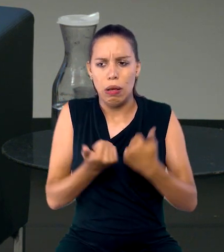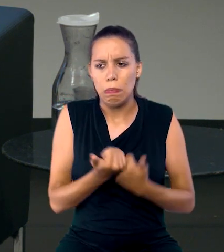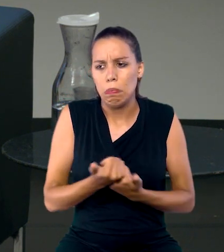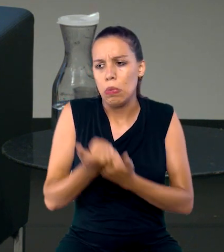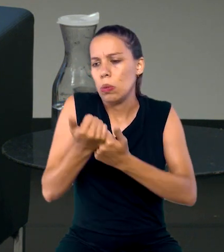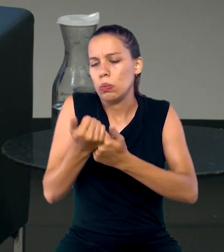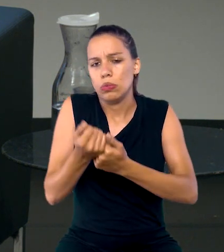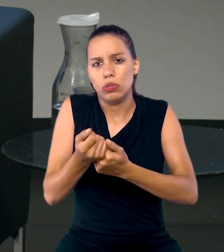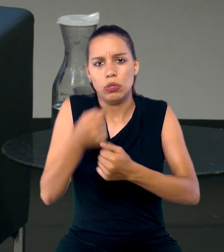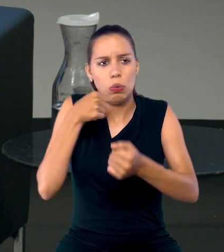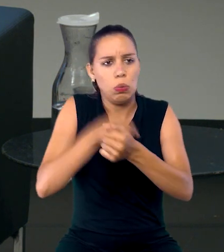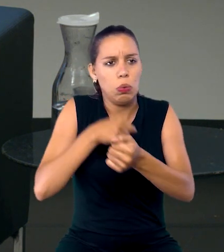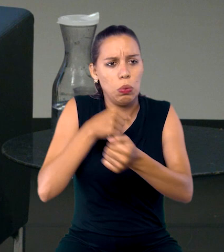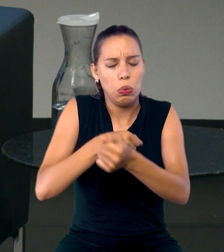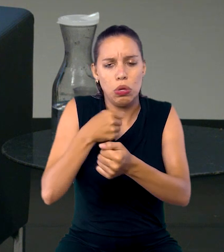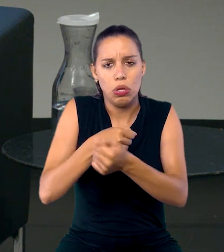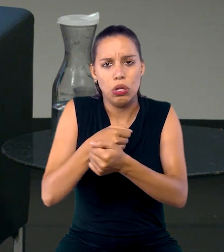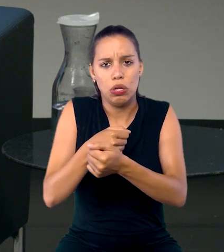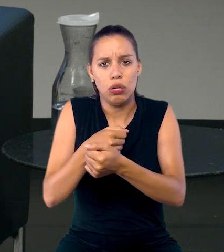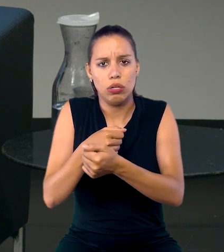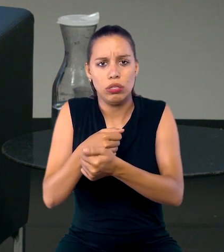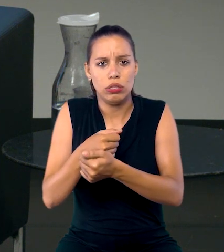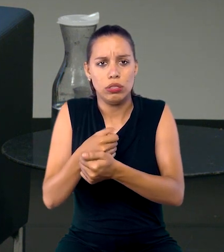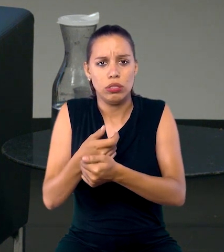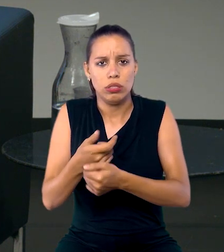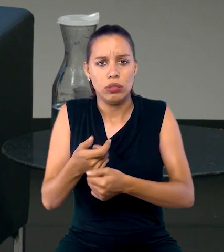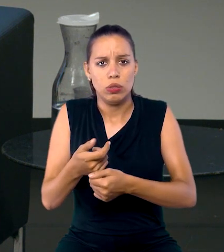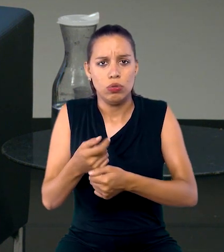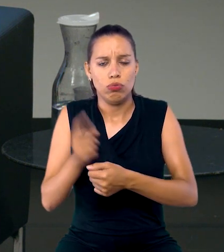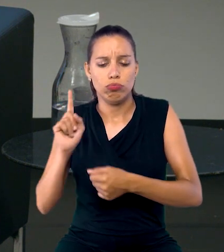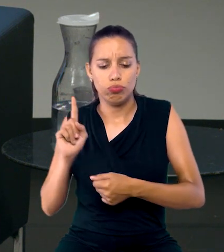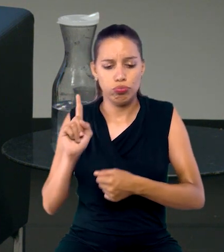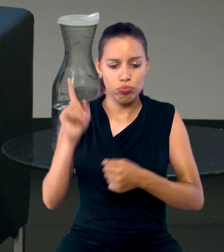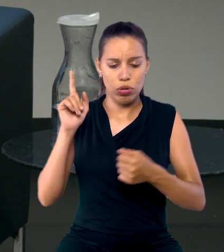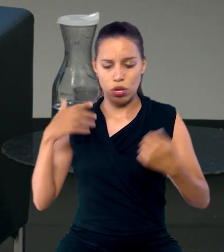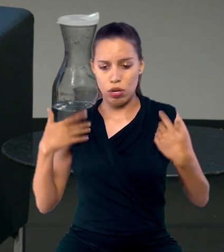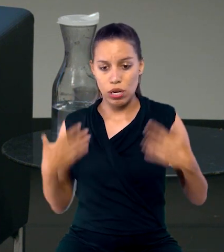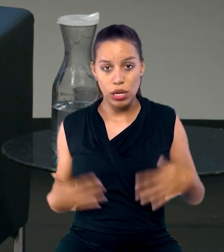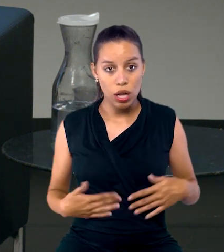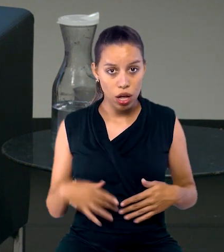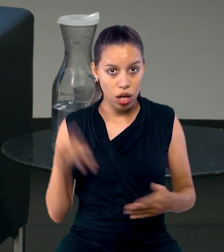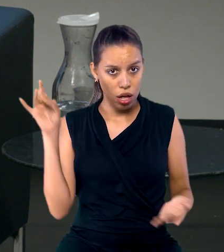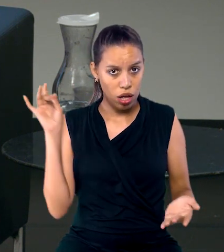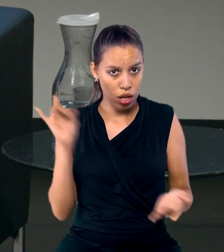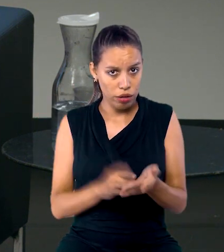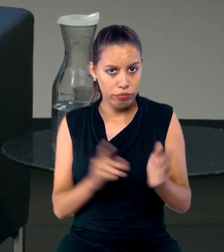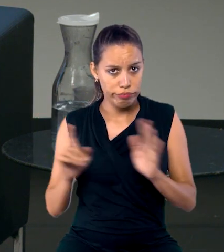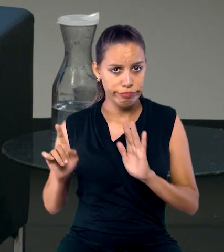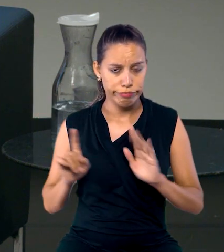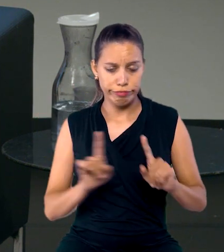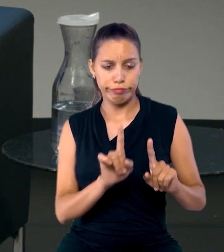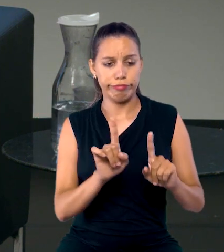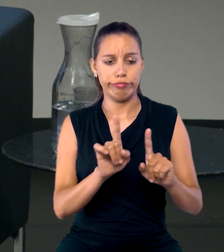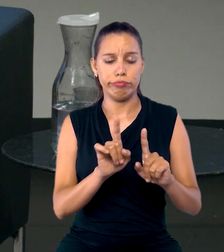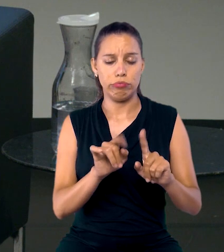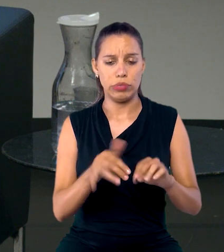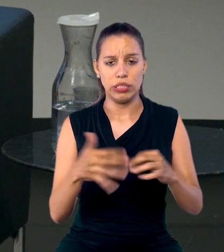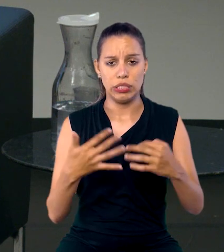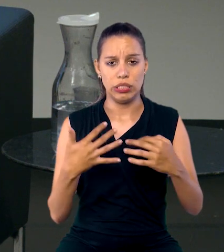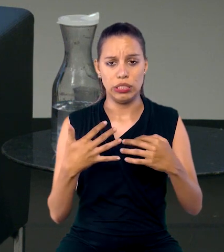pouco apoio, lutando por todos nós, colocando seu corpo nessa